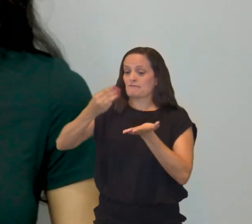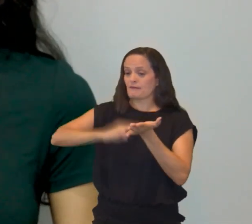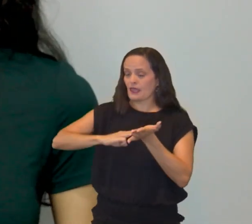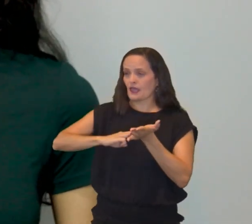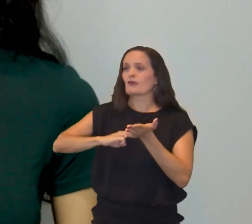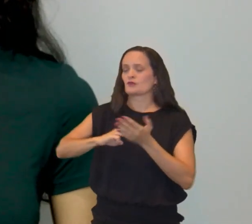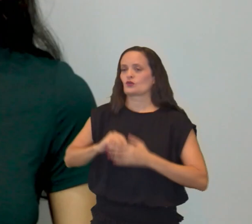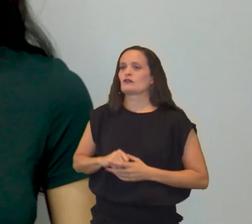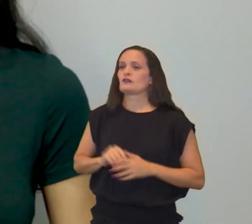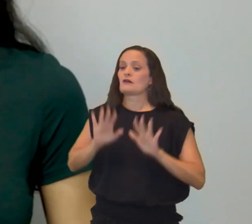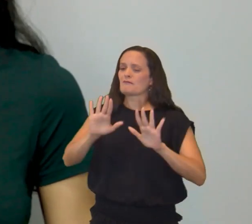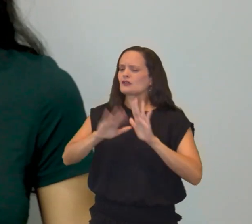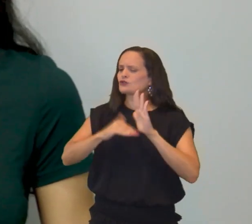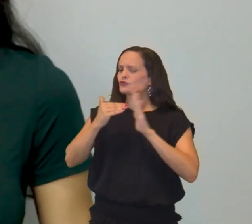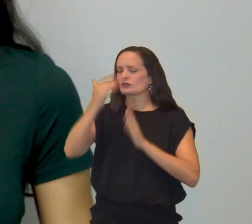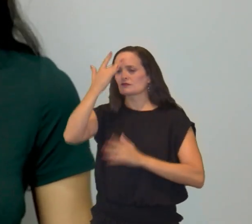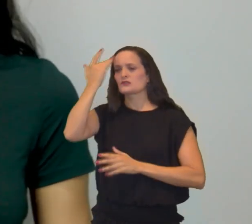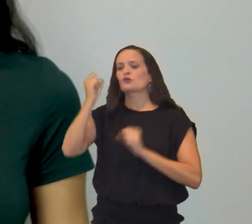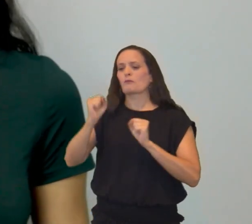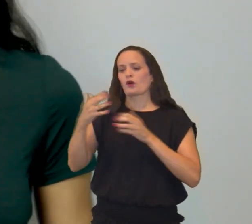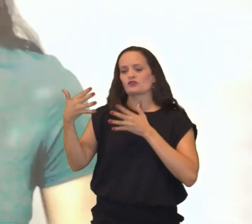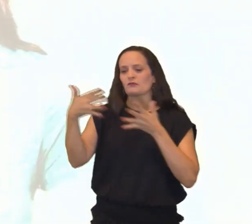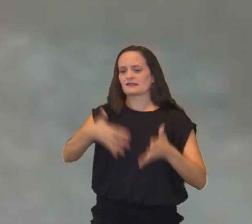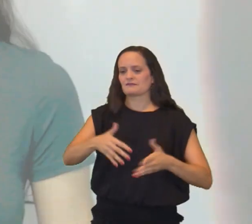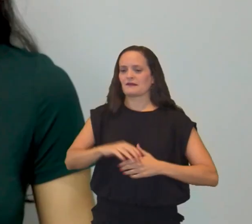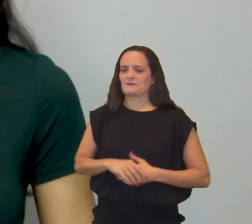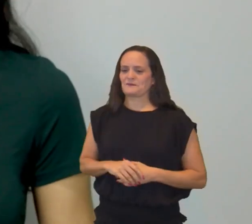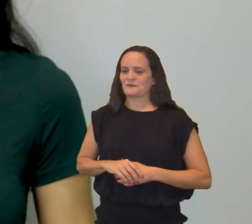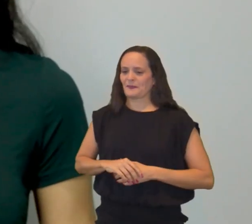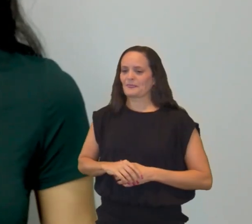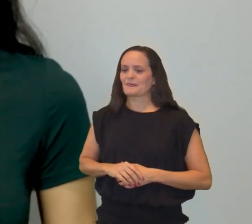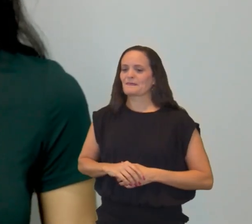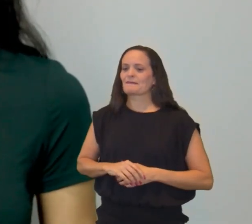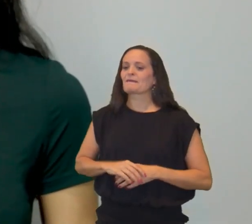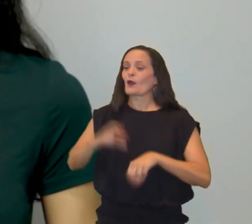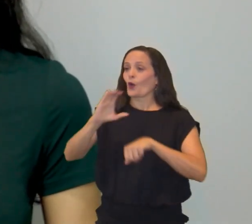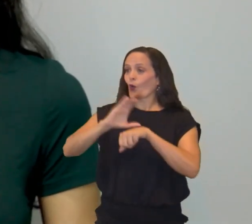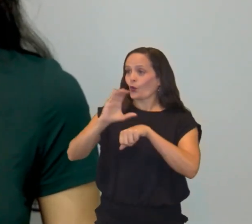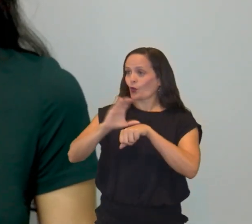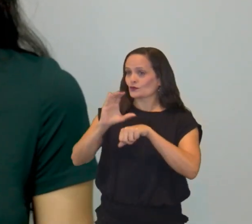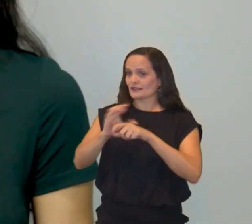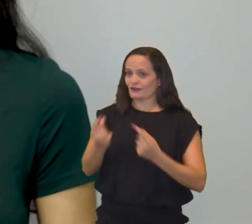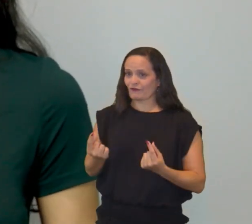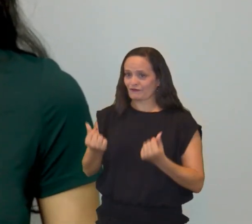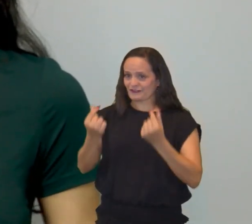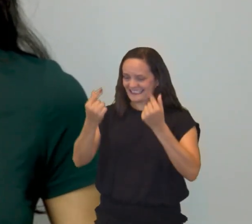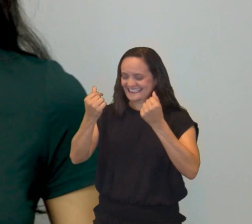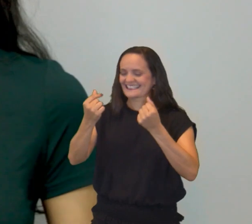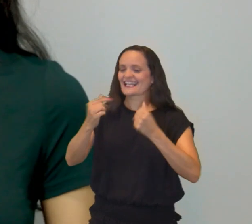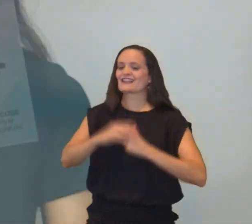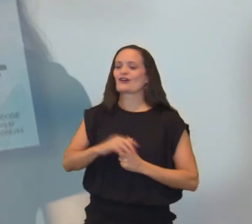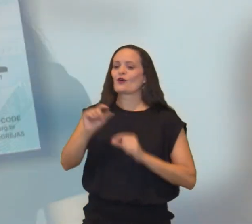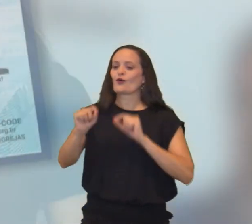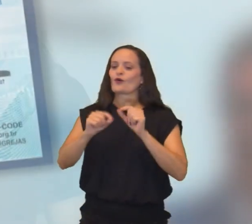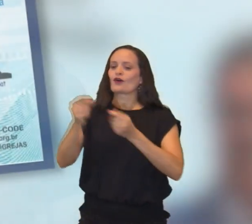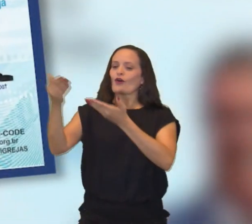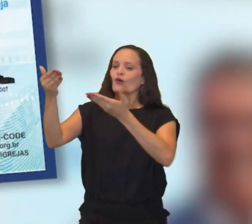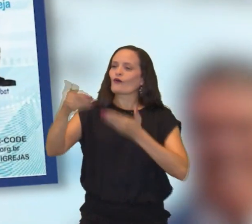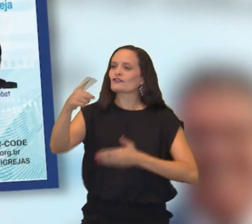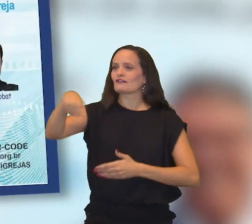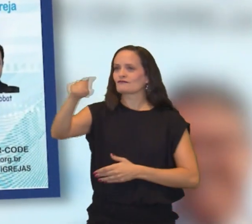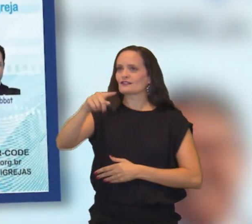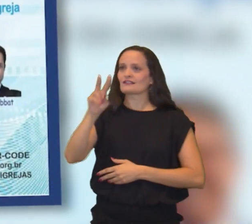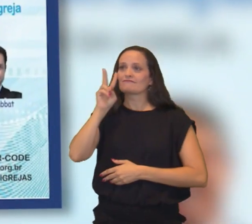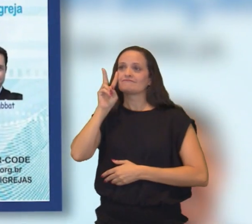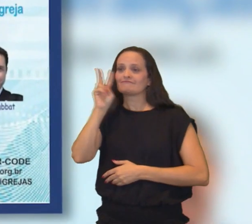mas todo membro da Igreja pode discuti-las. Participe! O Conselho Fiscal convida os membros da Memorial para o evento Responsabilidades